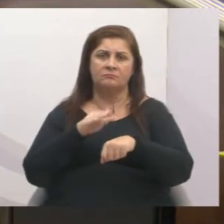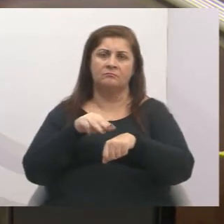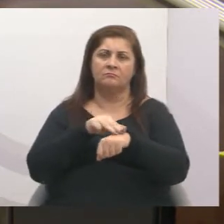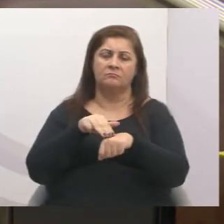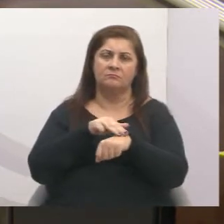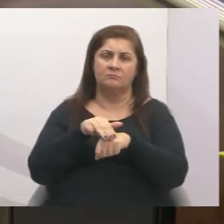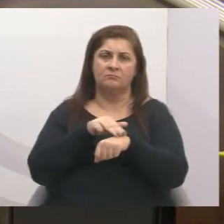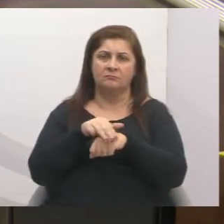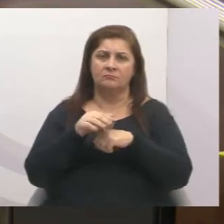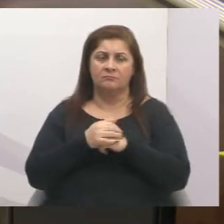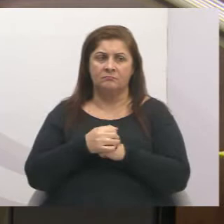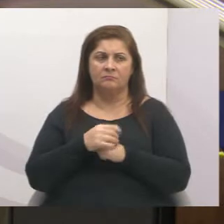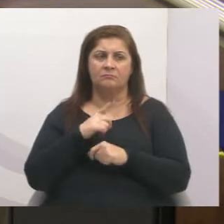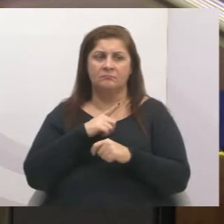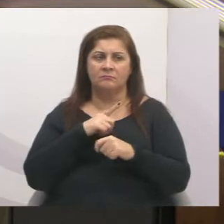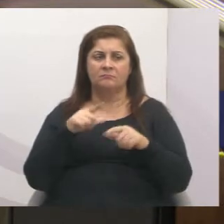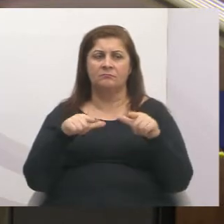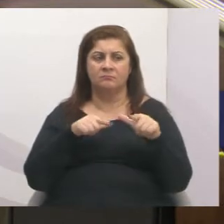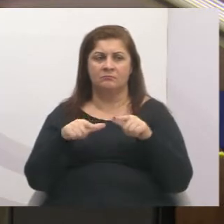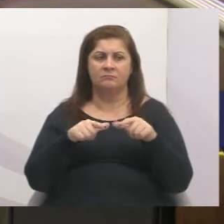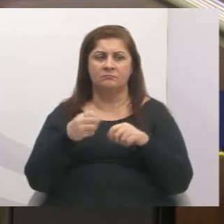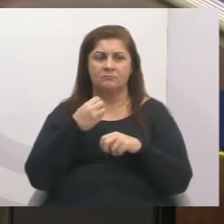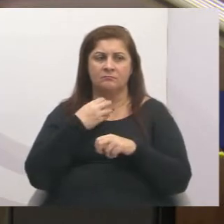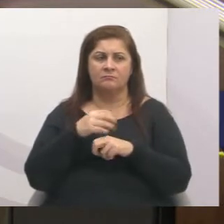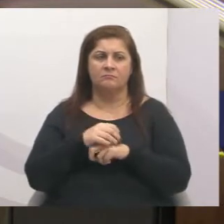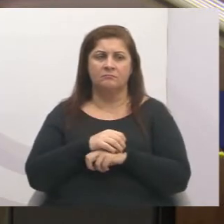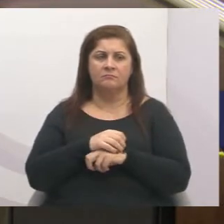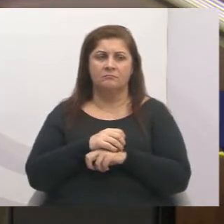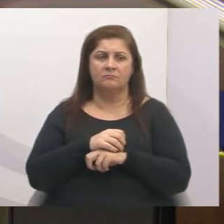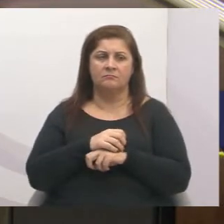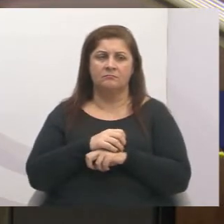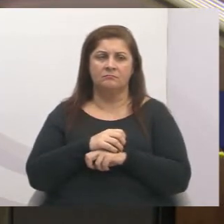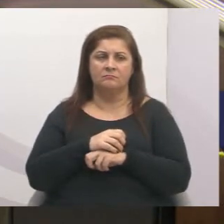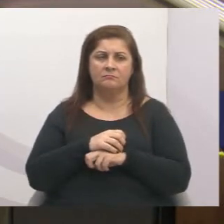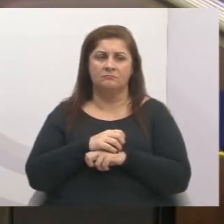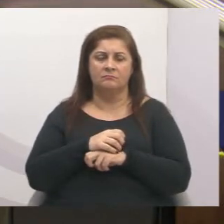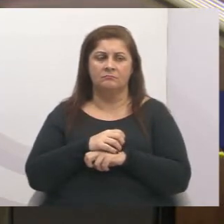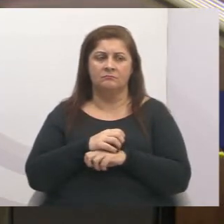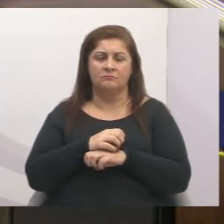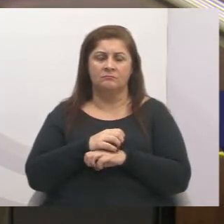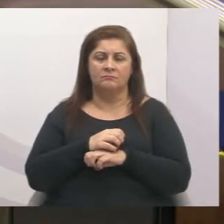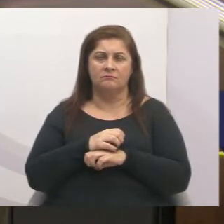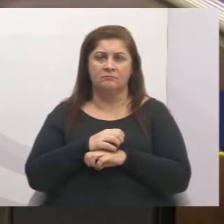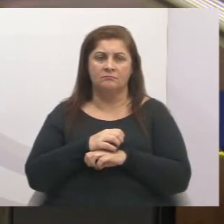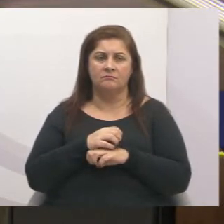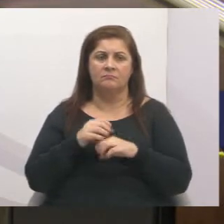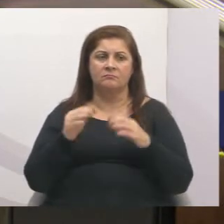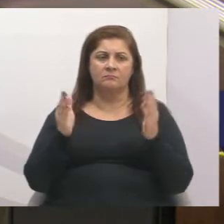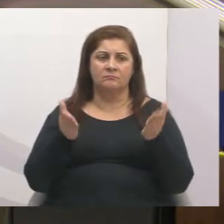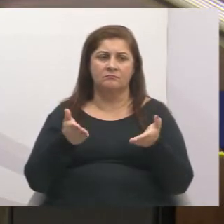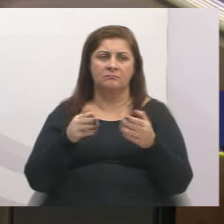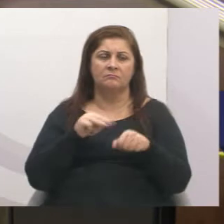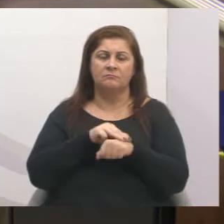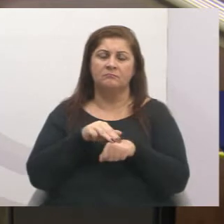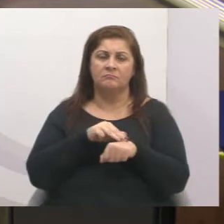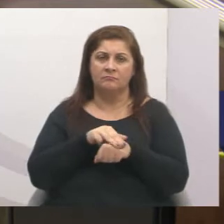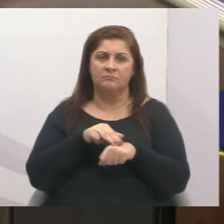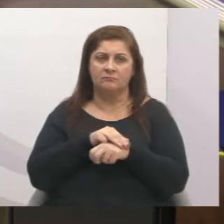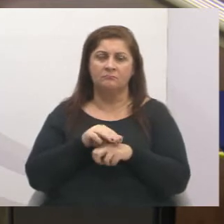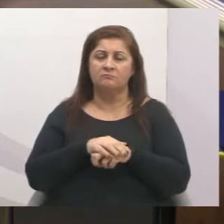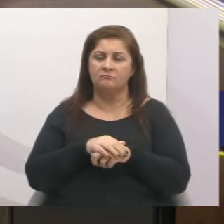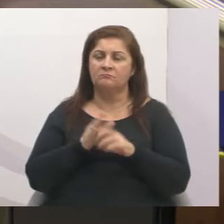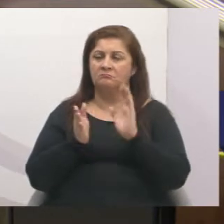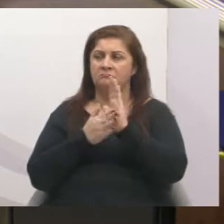eu acho que houve um trabalho muito bom do prefeito, já falei, não tem problema, sabe, debateu, isso foi legal, elogio